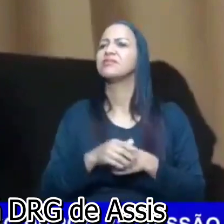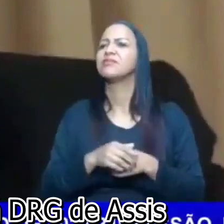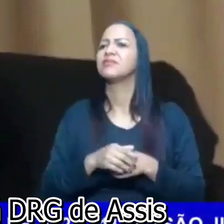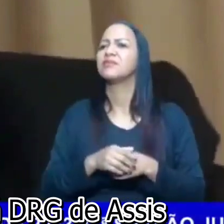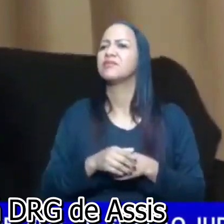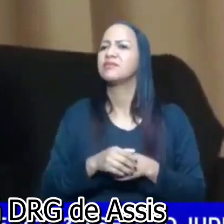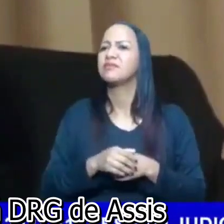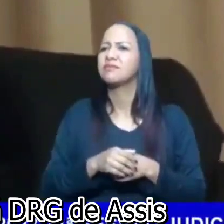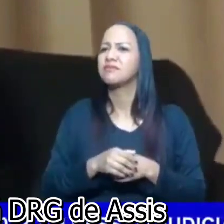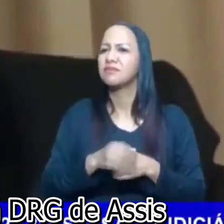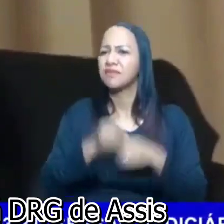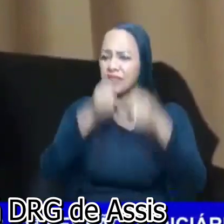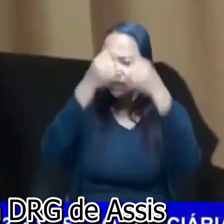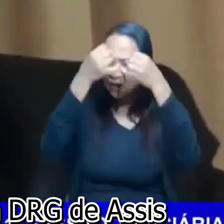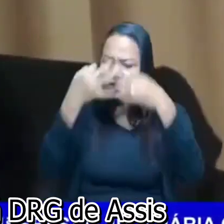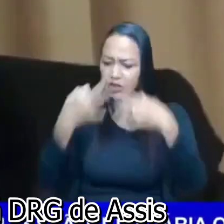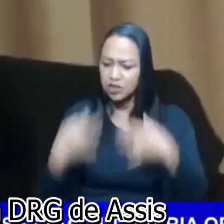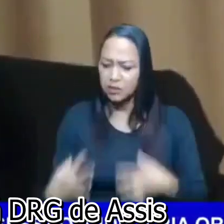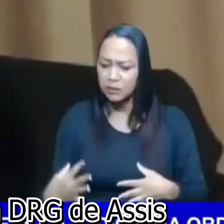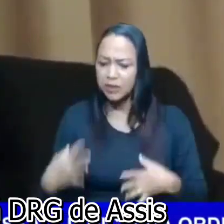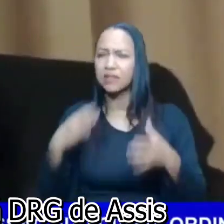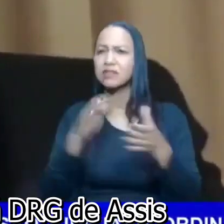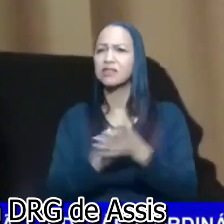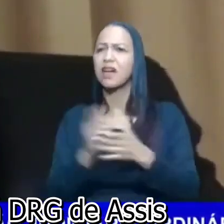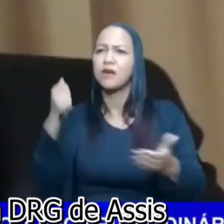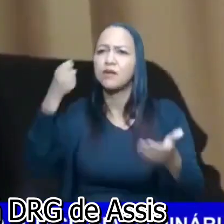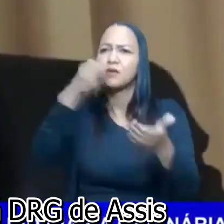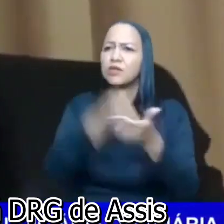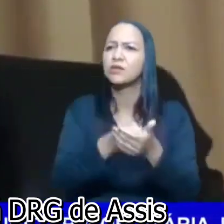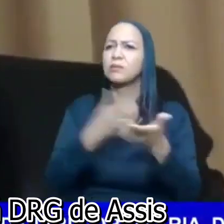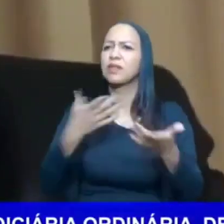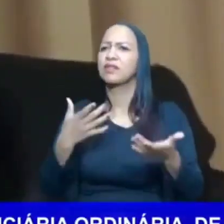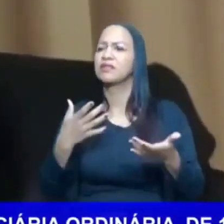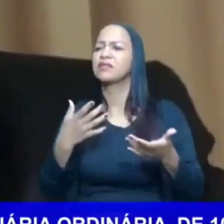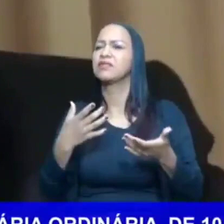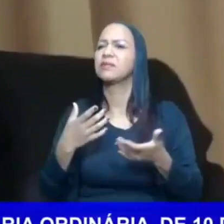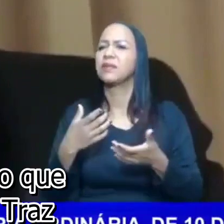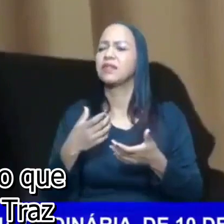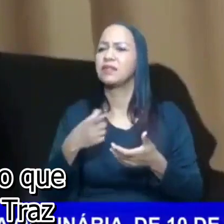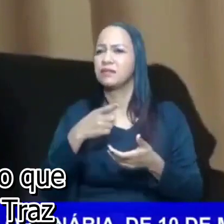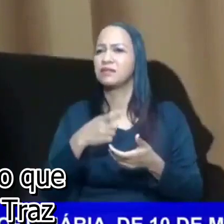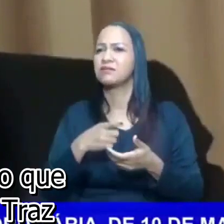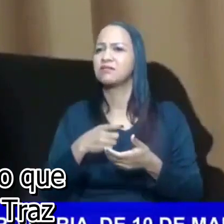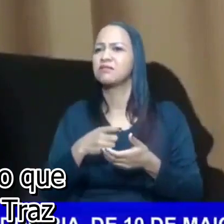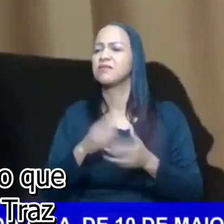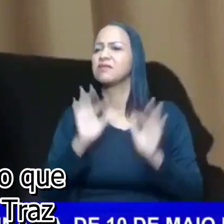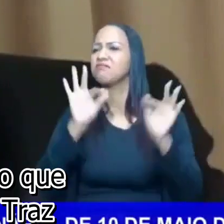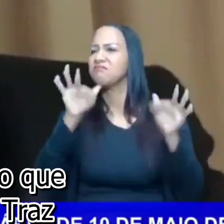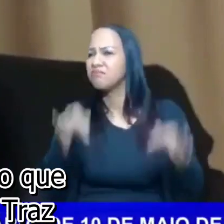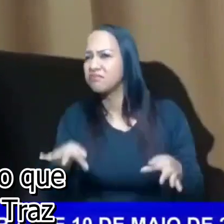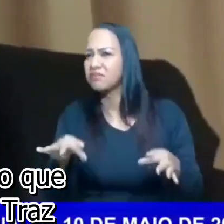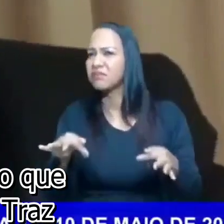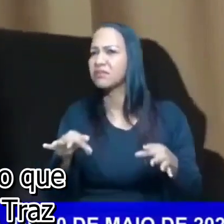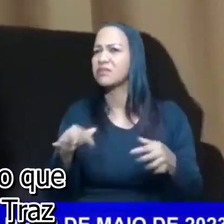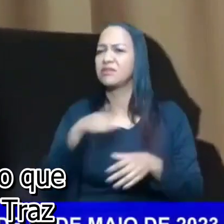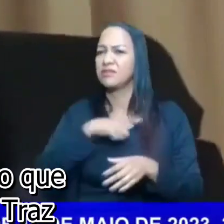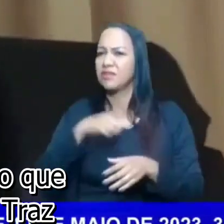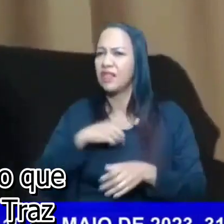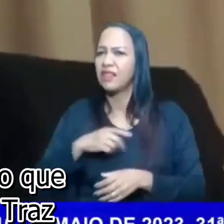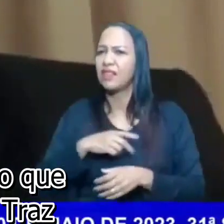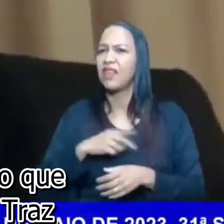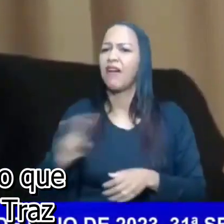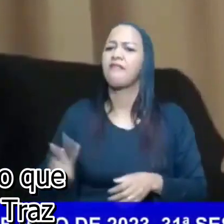descrição das notas que foram trazidas. Aí tem lá DRG de Assis, enfim, aí traz o valor